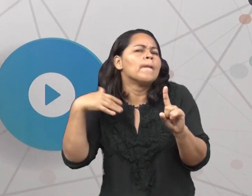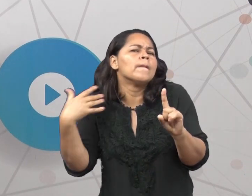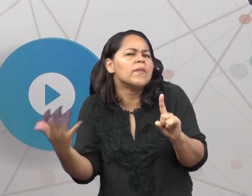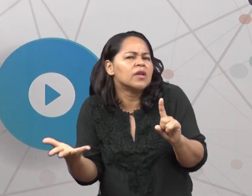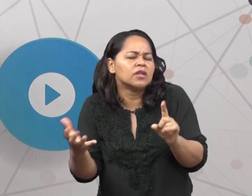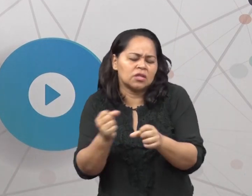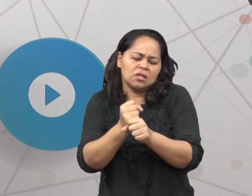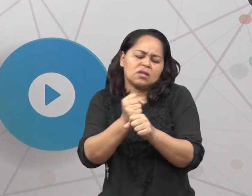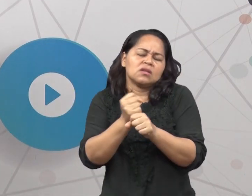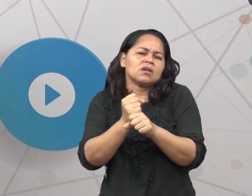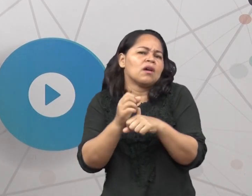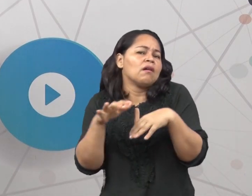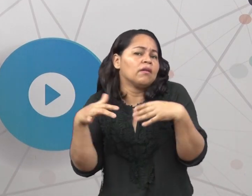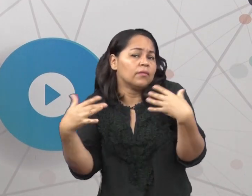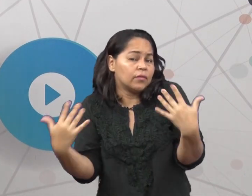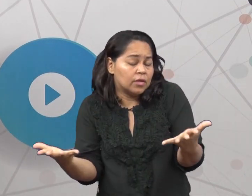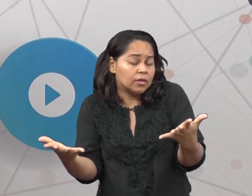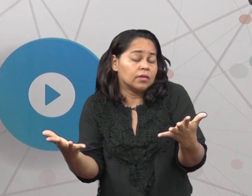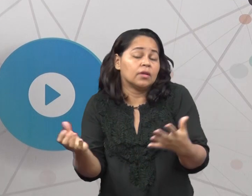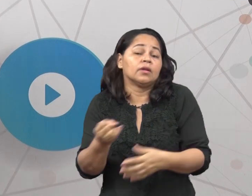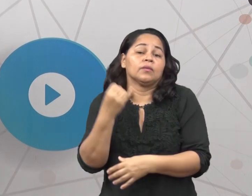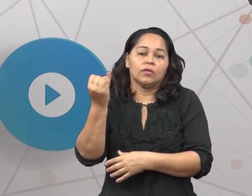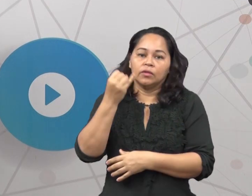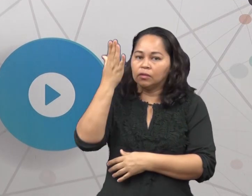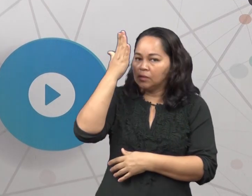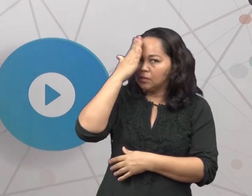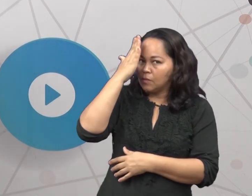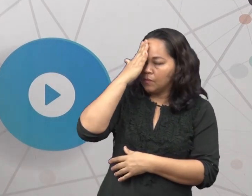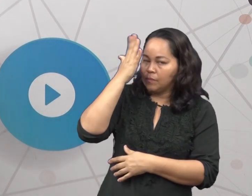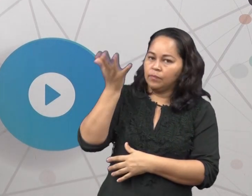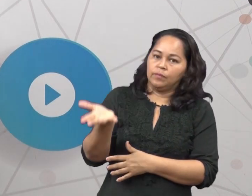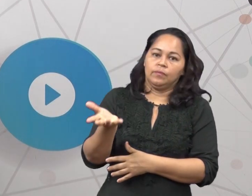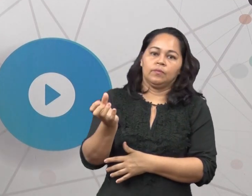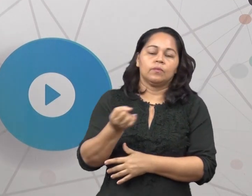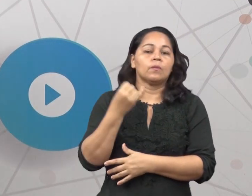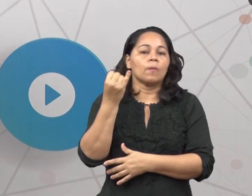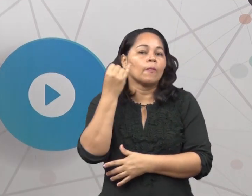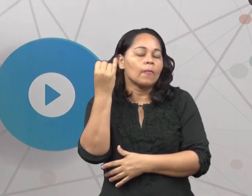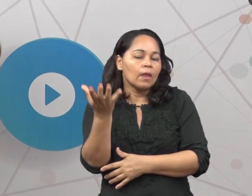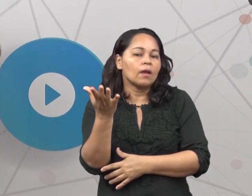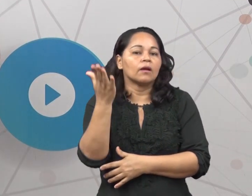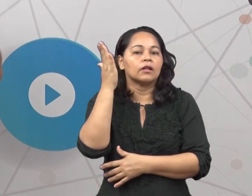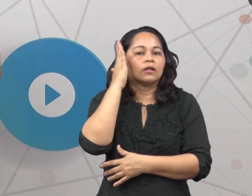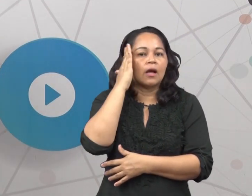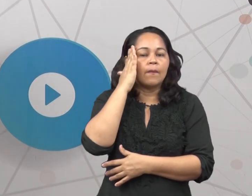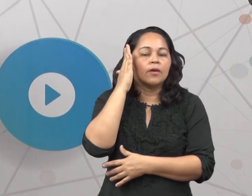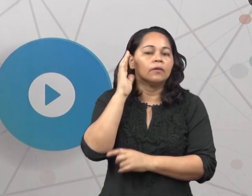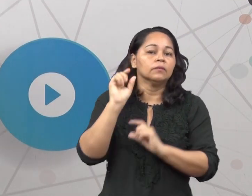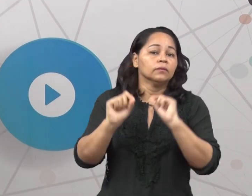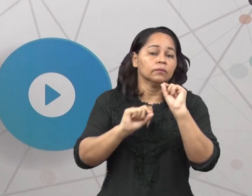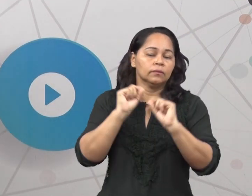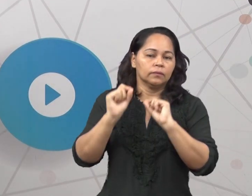que ano foi isso? Então é importante nós entendermos o quão é importante nós sabermos um